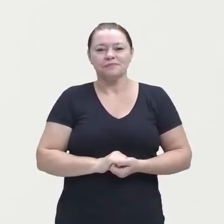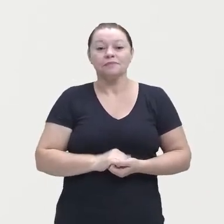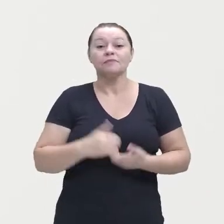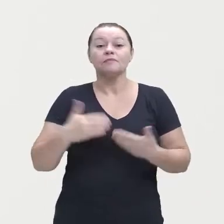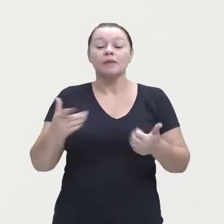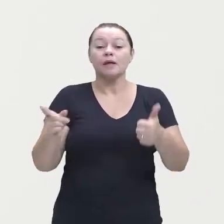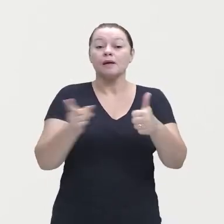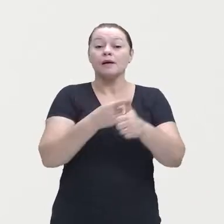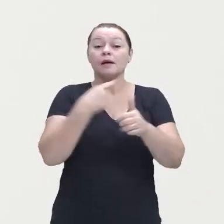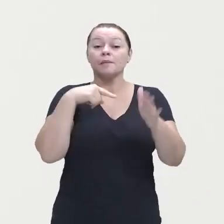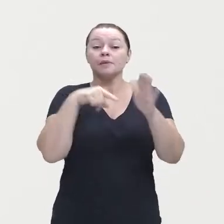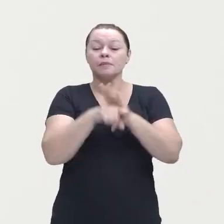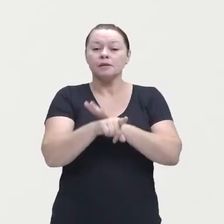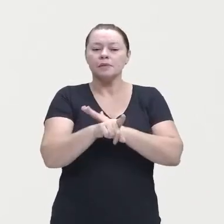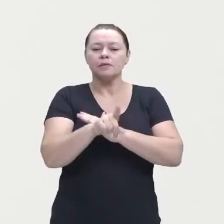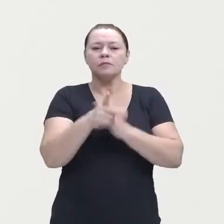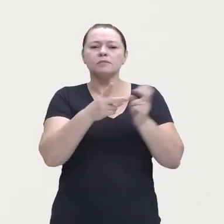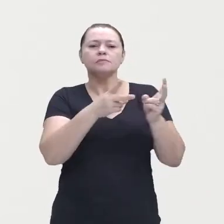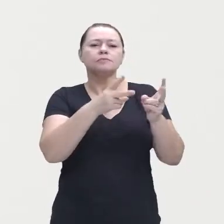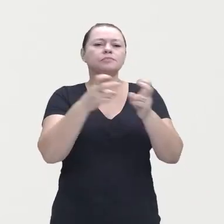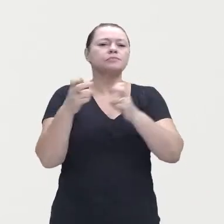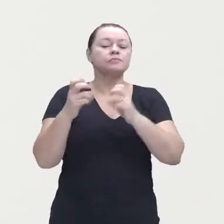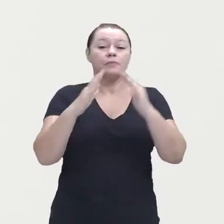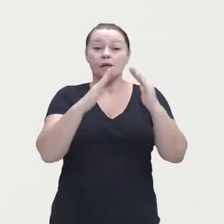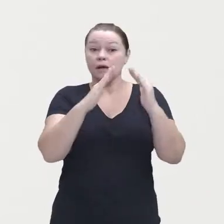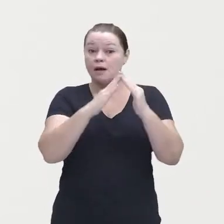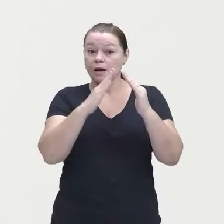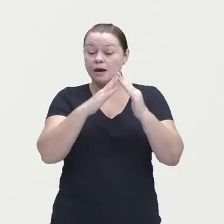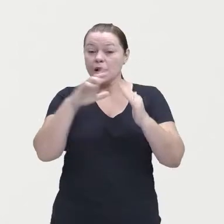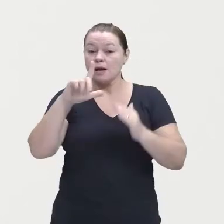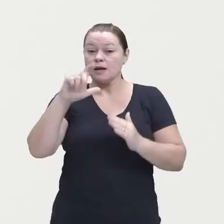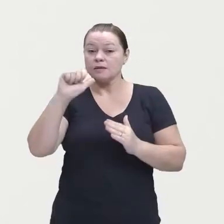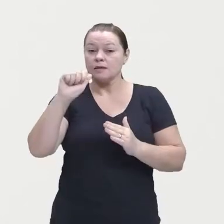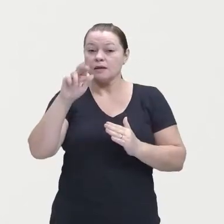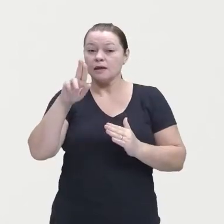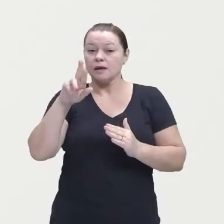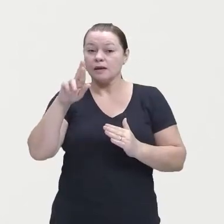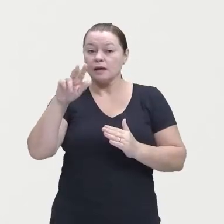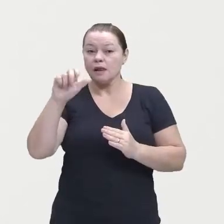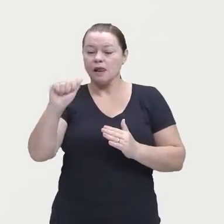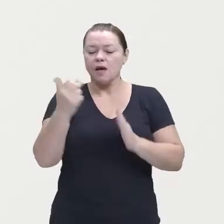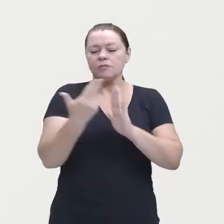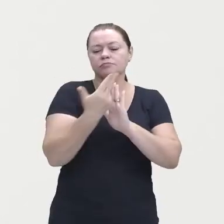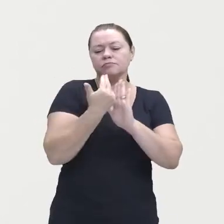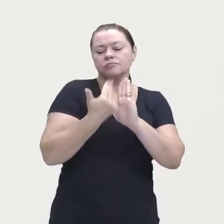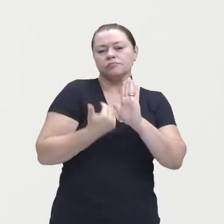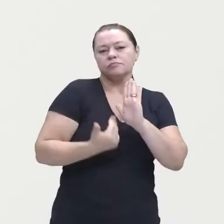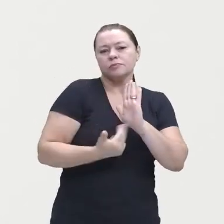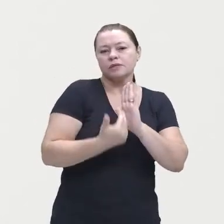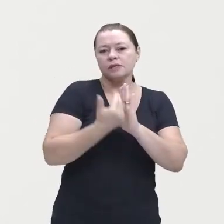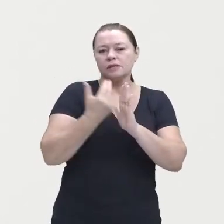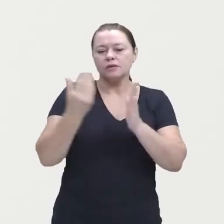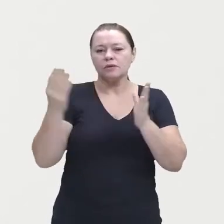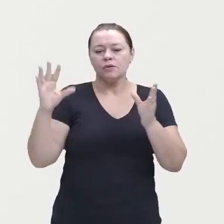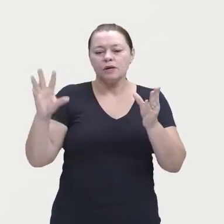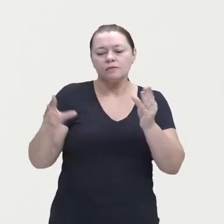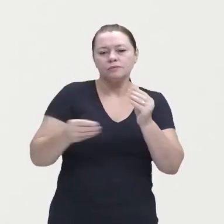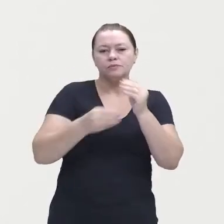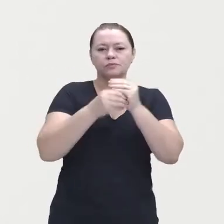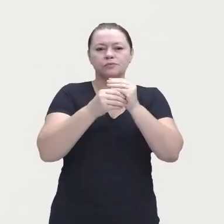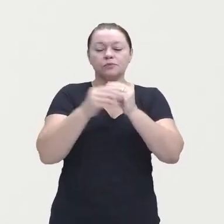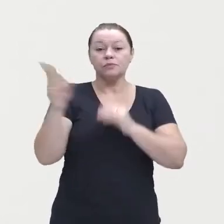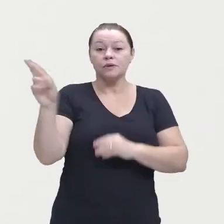Questão 1. Observe a casa que Laura desenhou e complete as